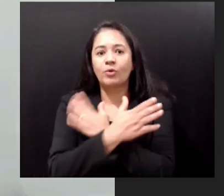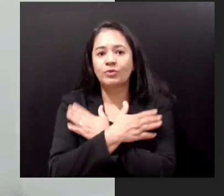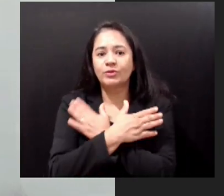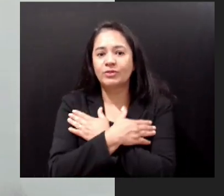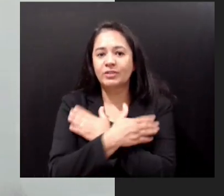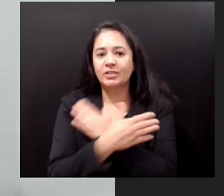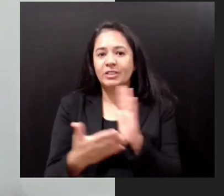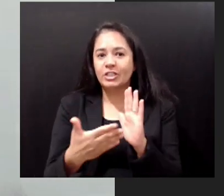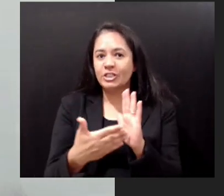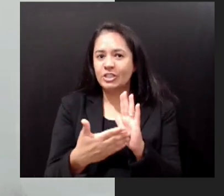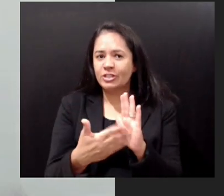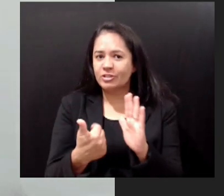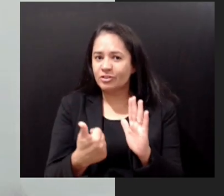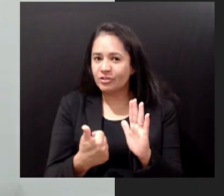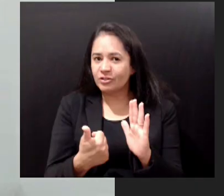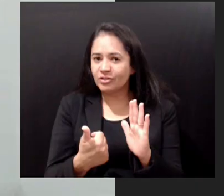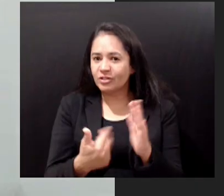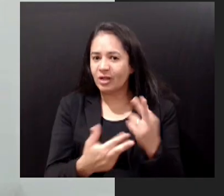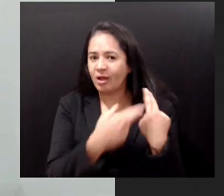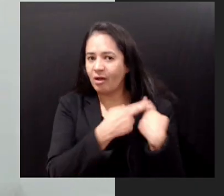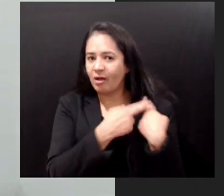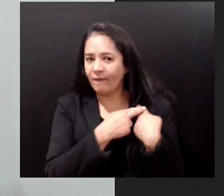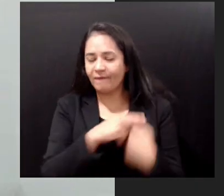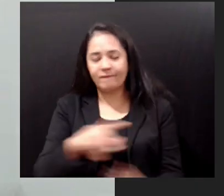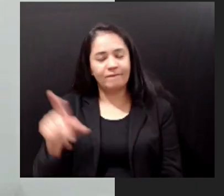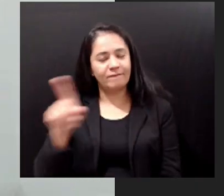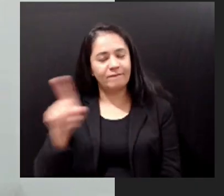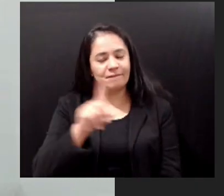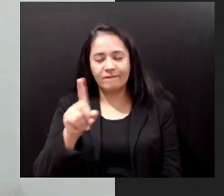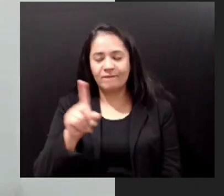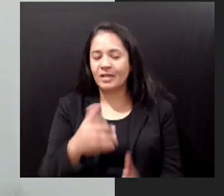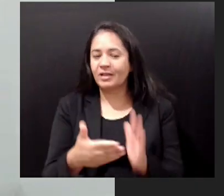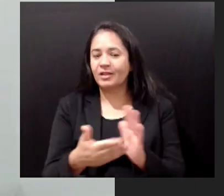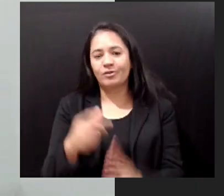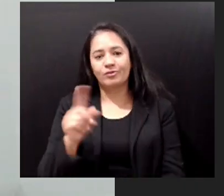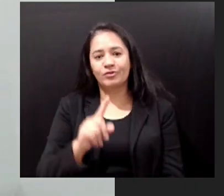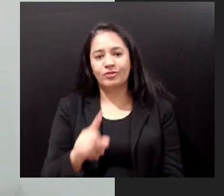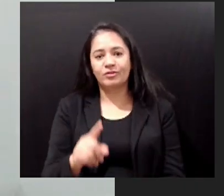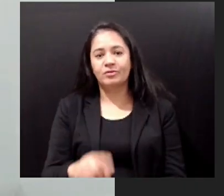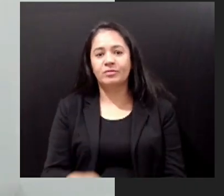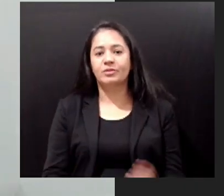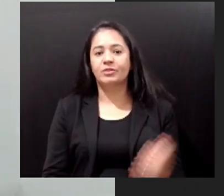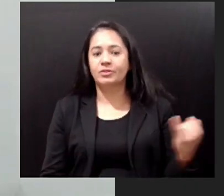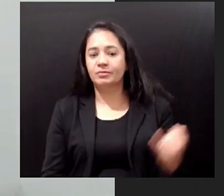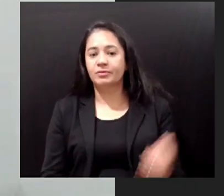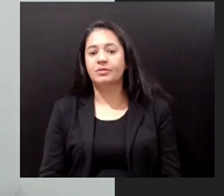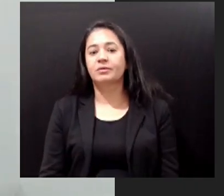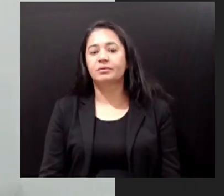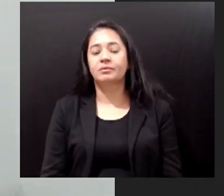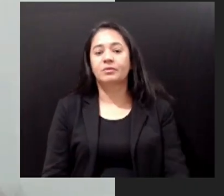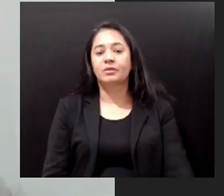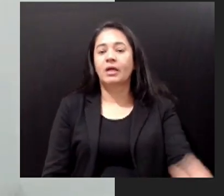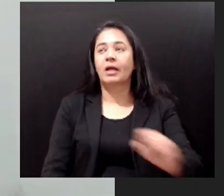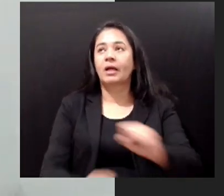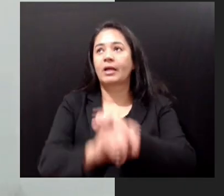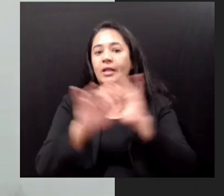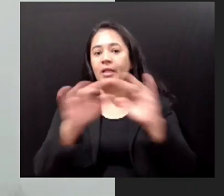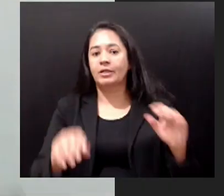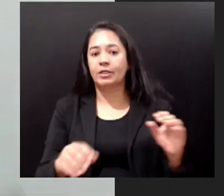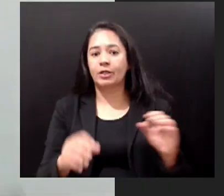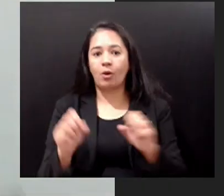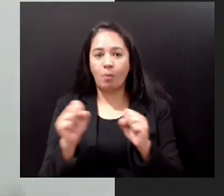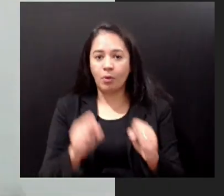retira dos responsáveis o dever de pagar os alimentos. Isso é muito importante. É claro que eu posso ter